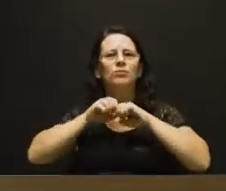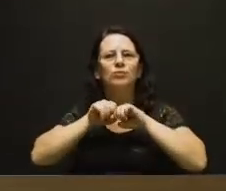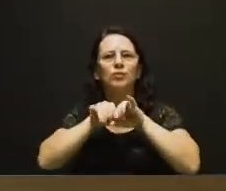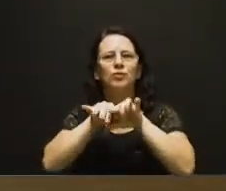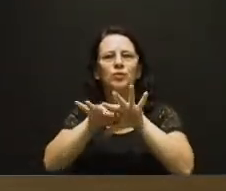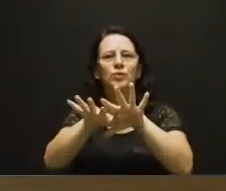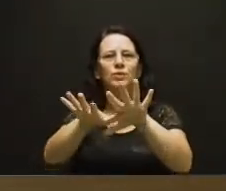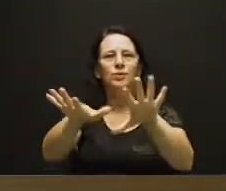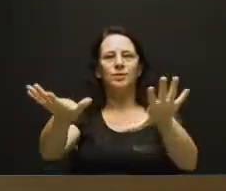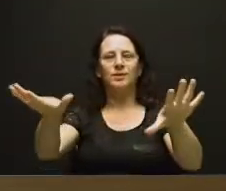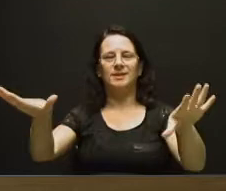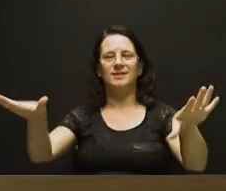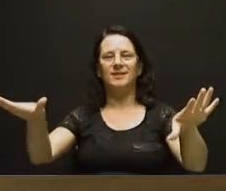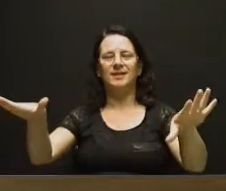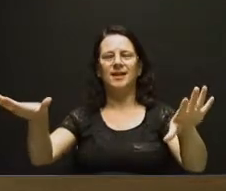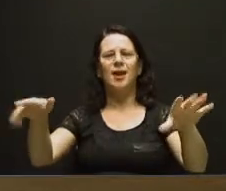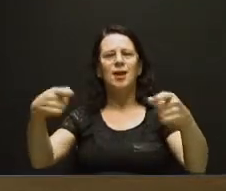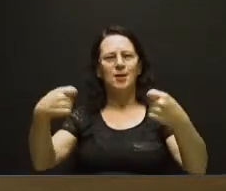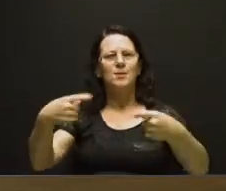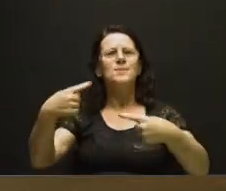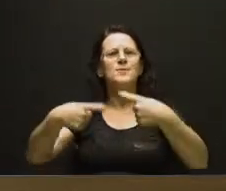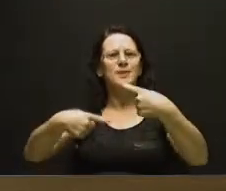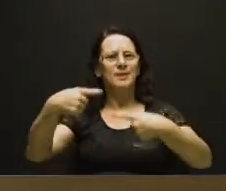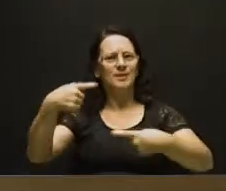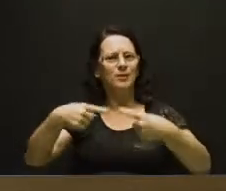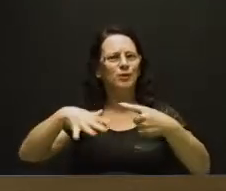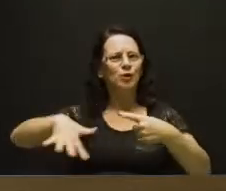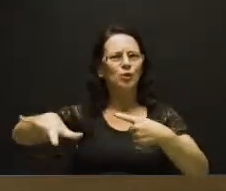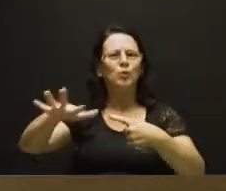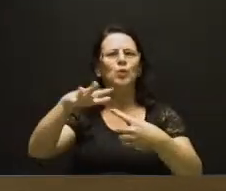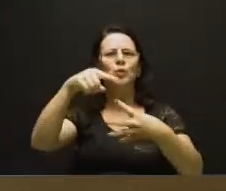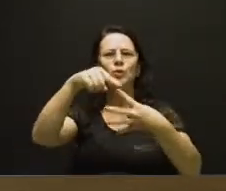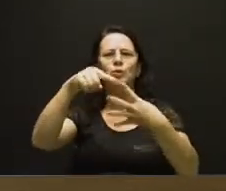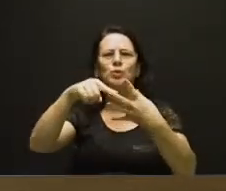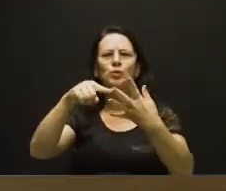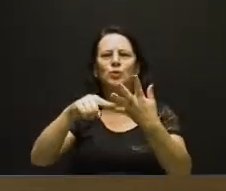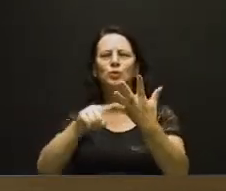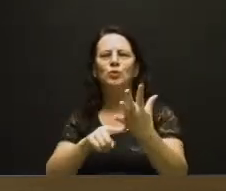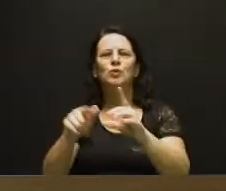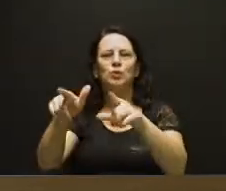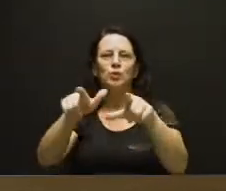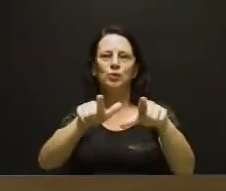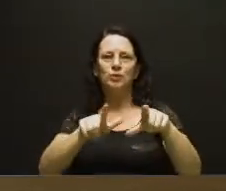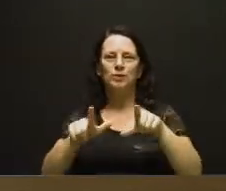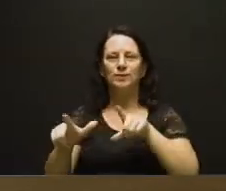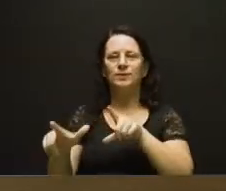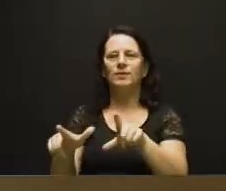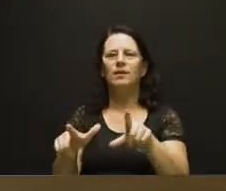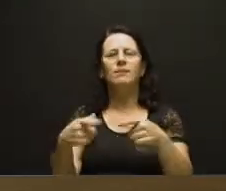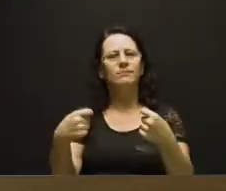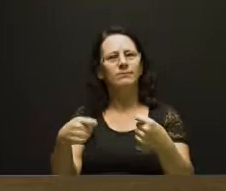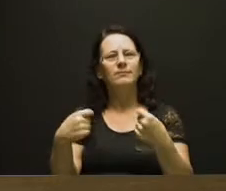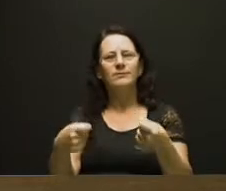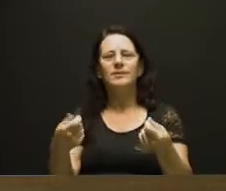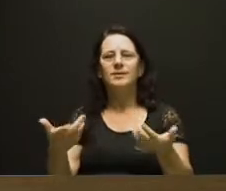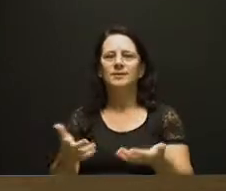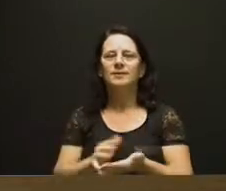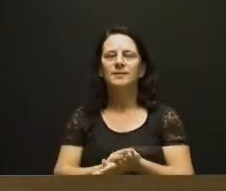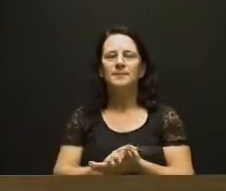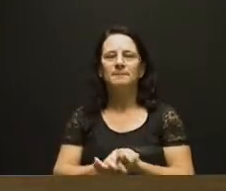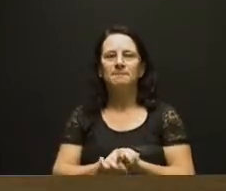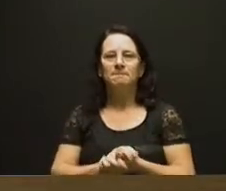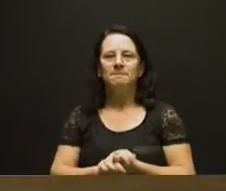ela precisa ser discutida em todos os setores né ô ô ô que eu